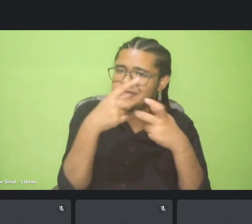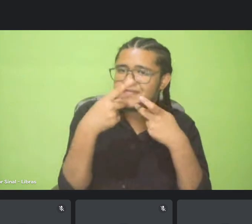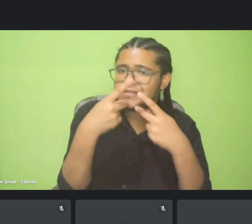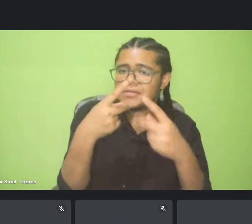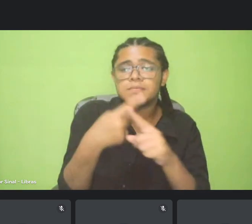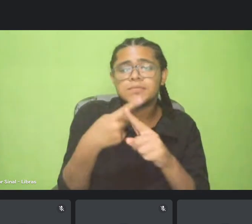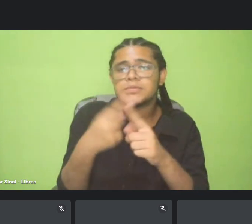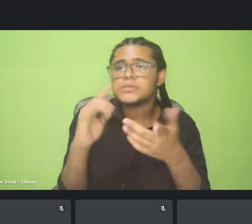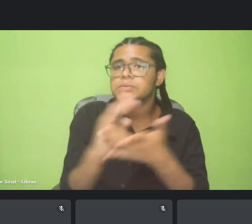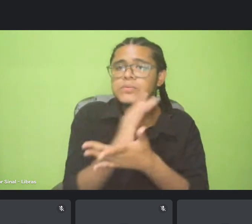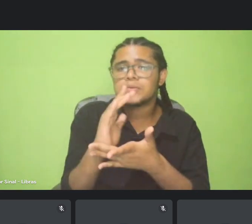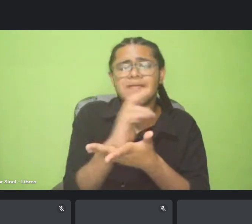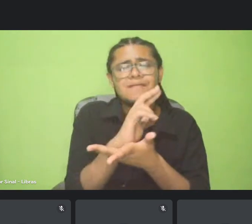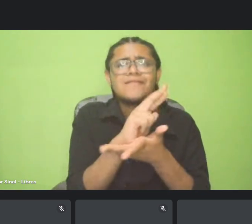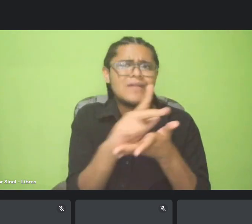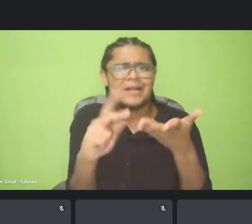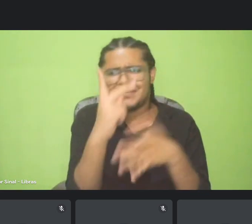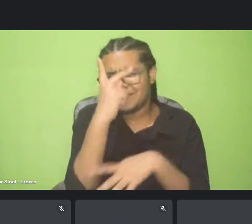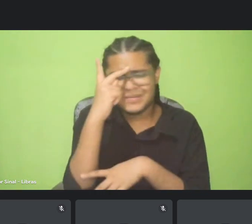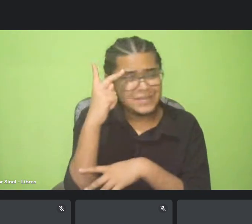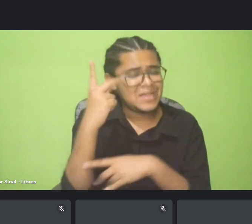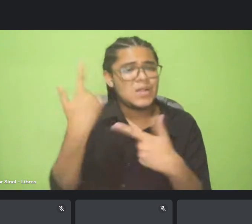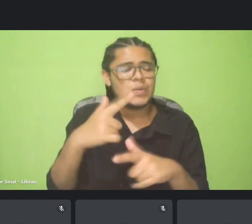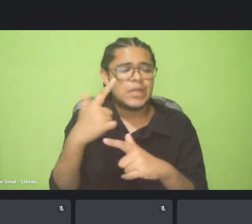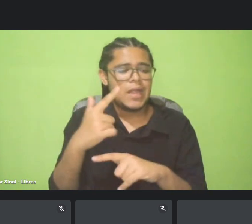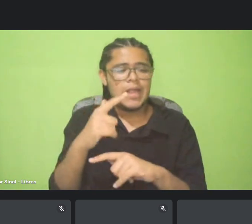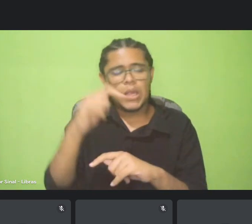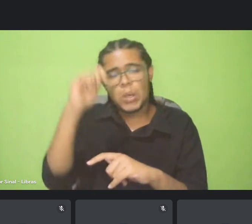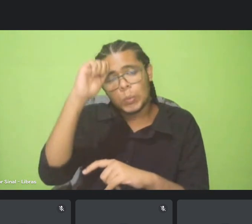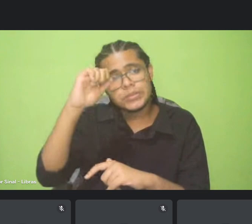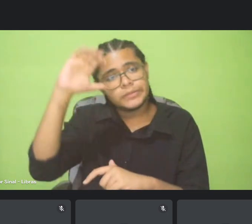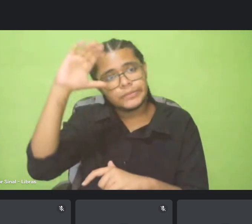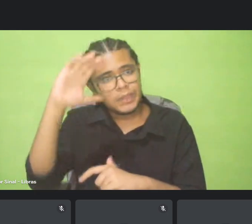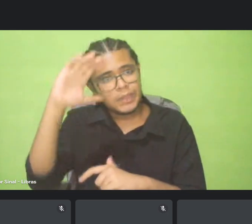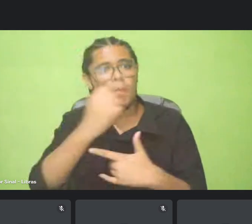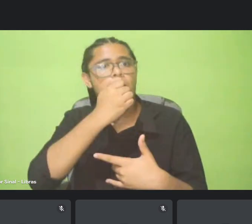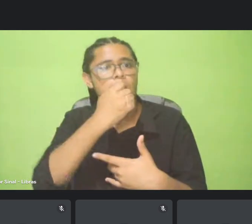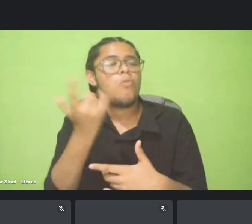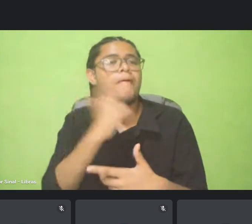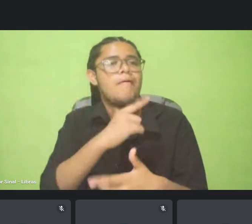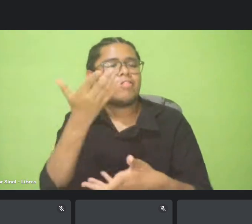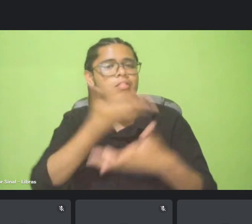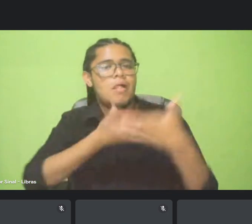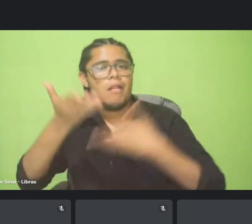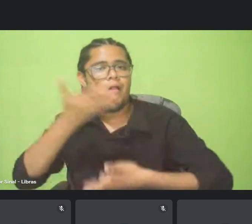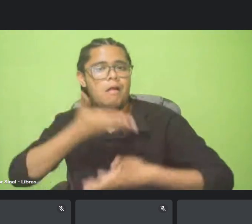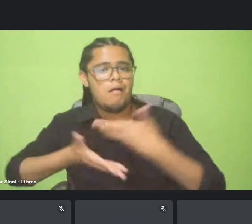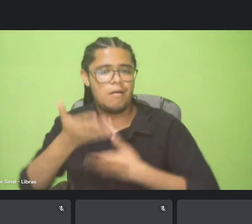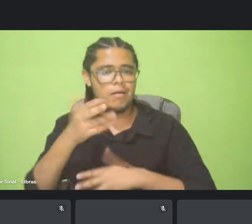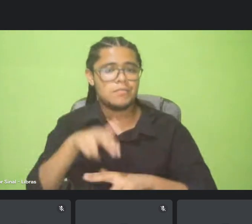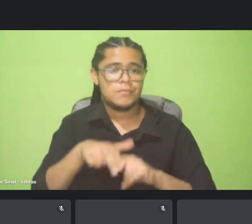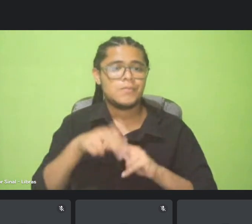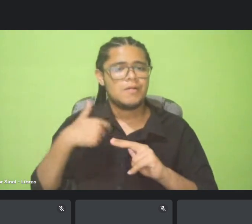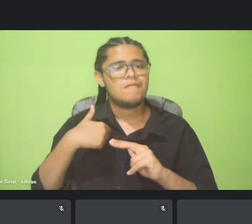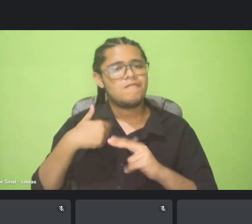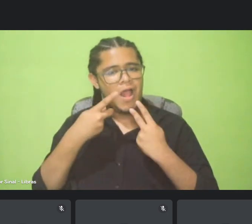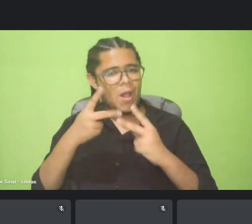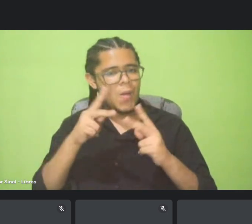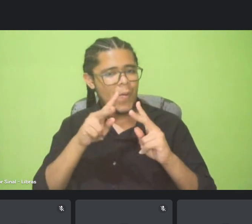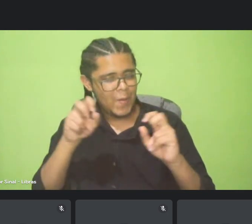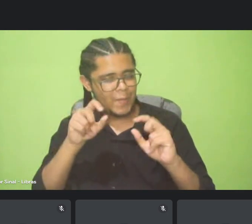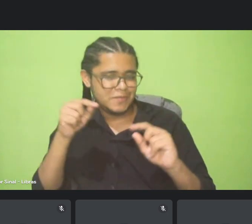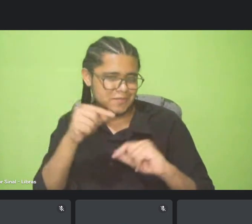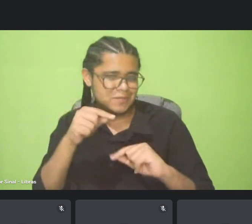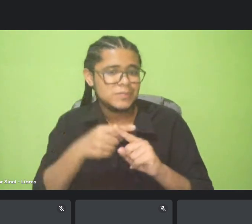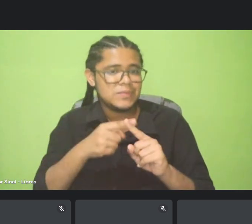não têm conhecimento suficiente para isso. Eu uso, eu falo sobre isso porque a gente, quando fez a primeira marcha da Mancão em Mossoró,